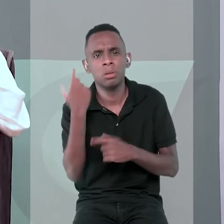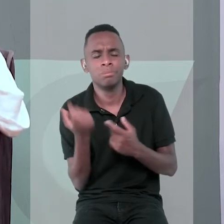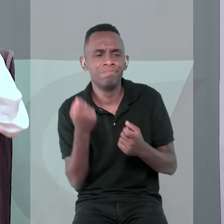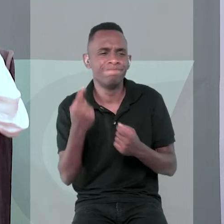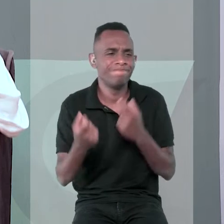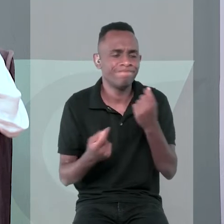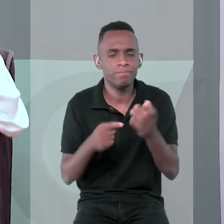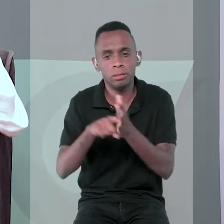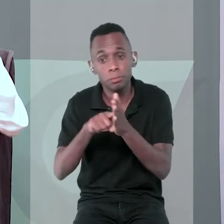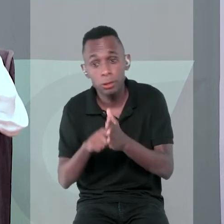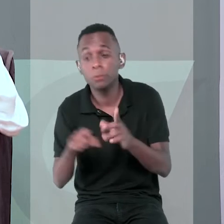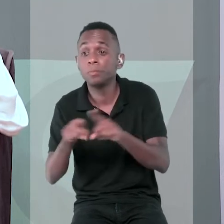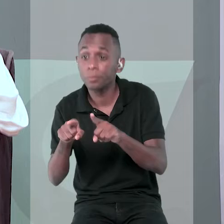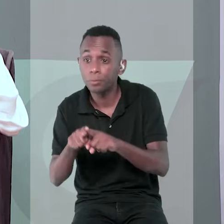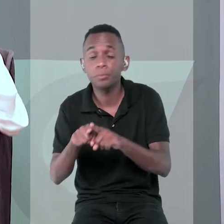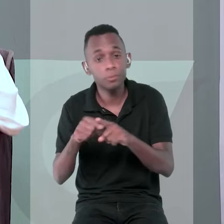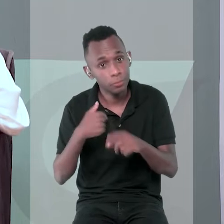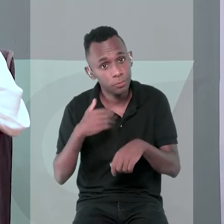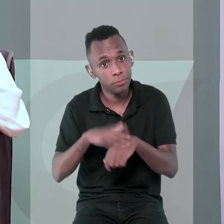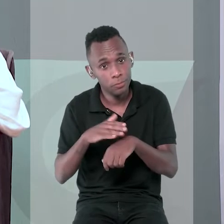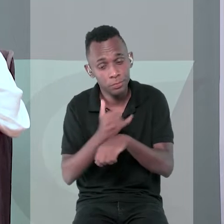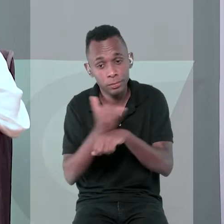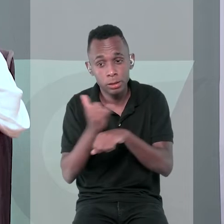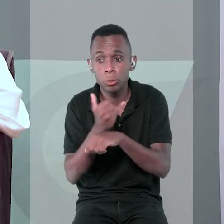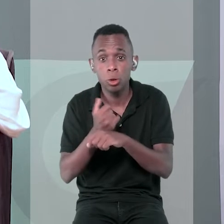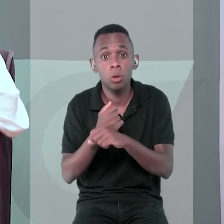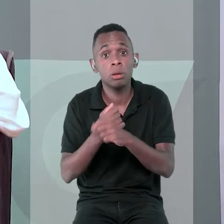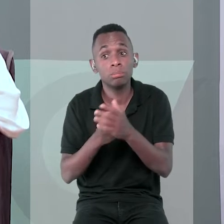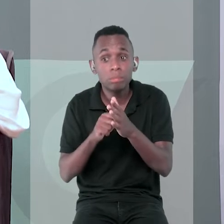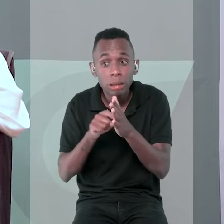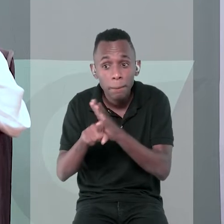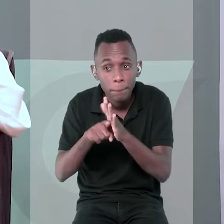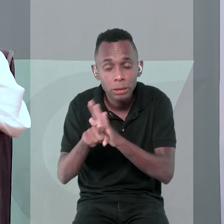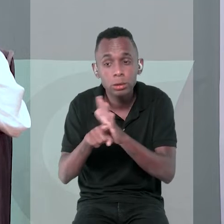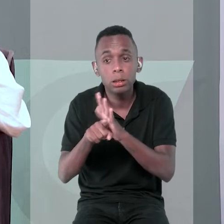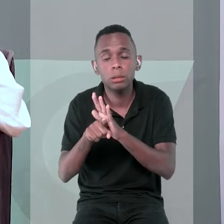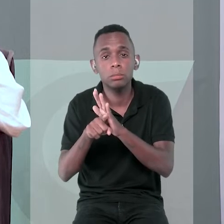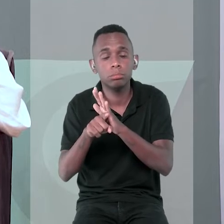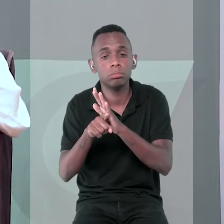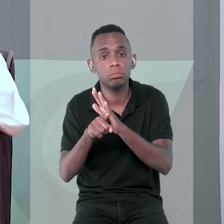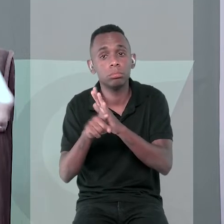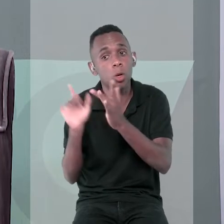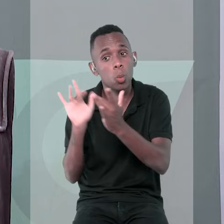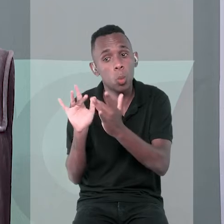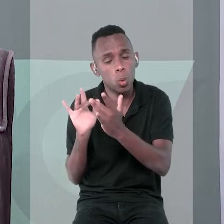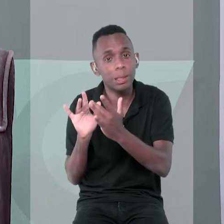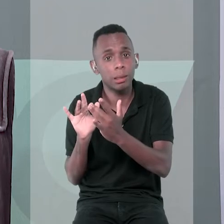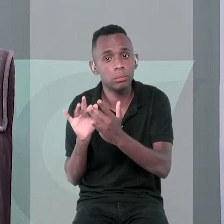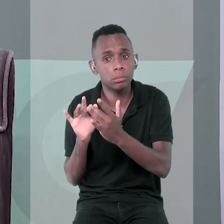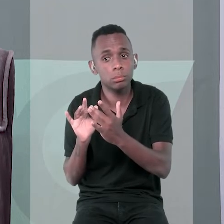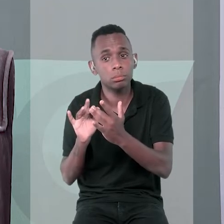material. Fiz uma pesquisa também. A única pessoa que se encontrou diretamente com Marie Quitéria, que